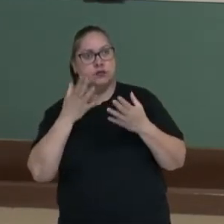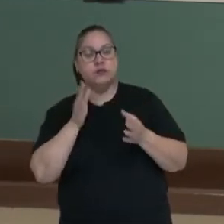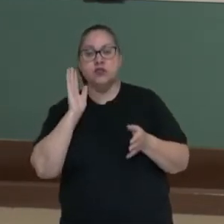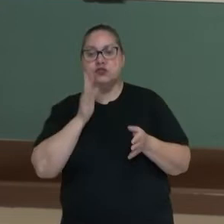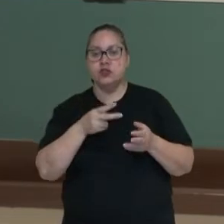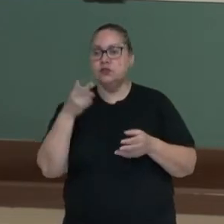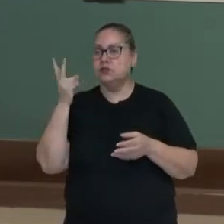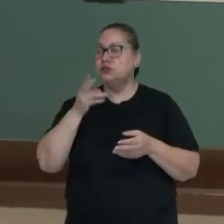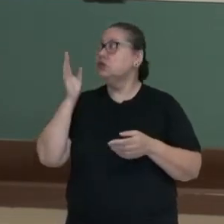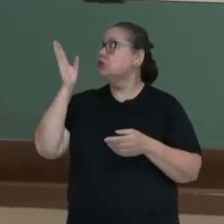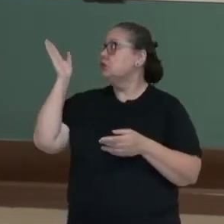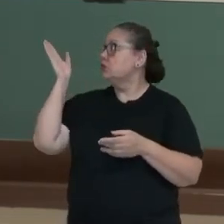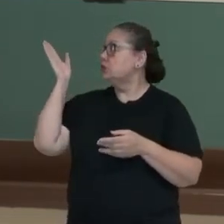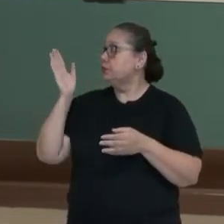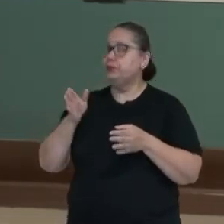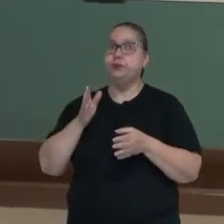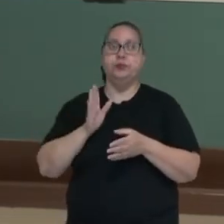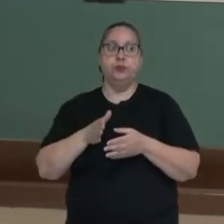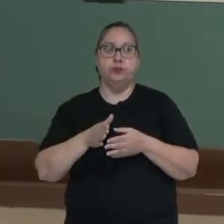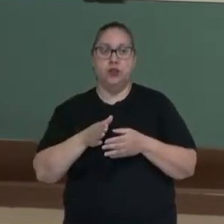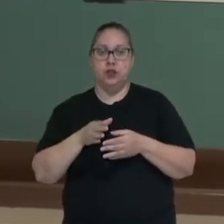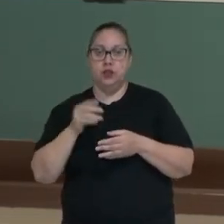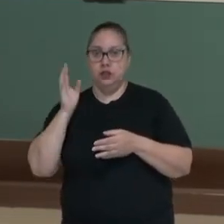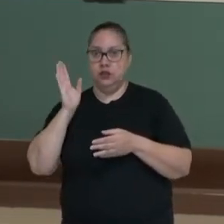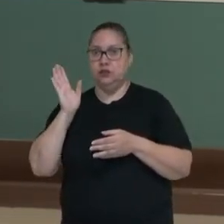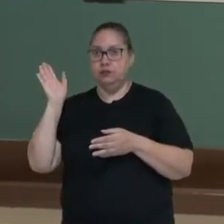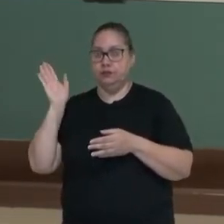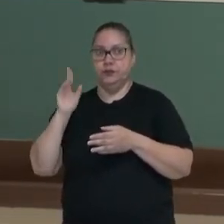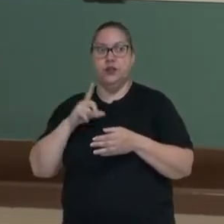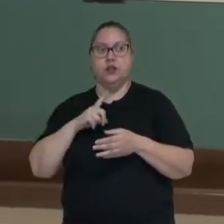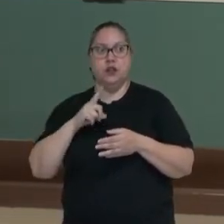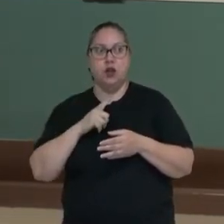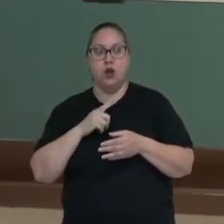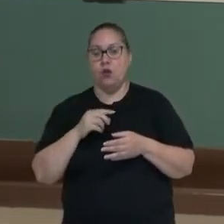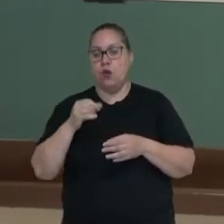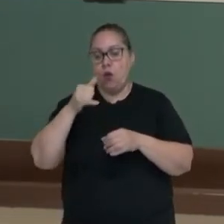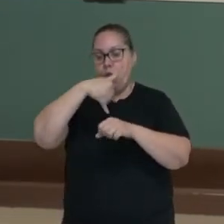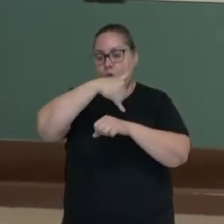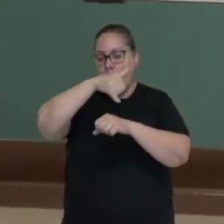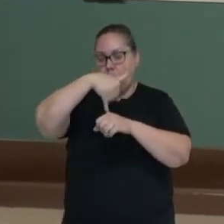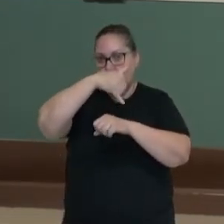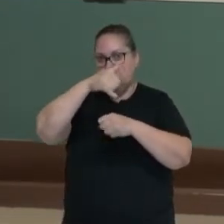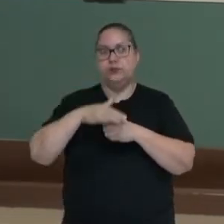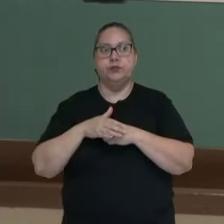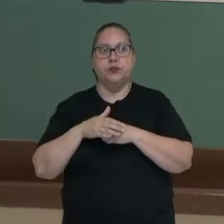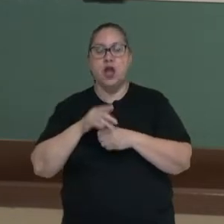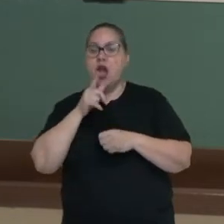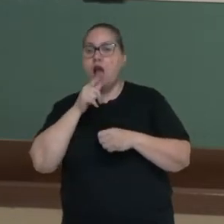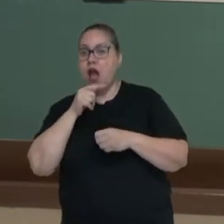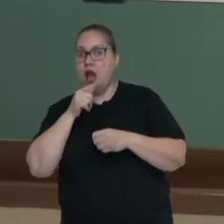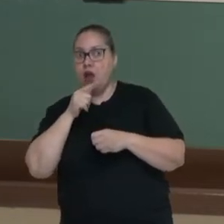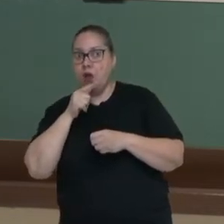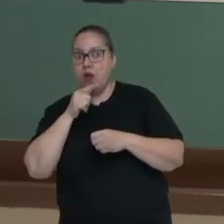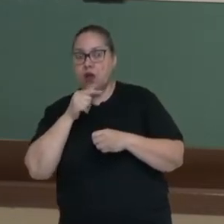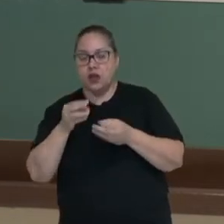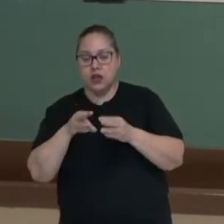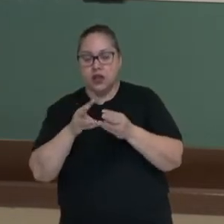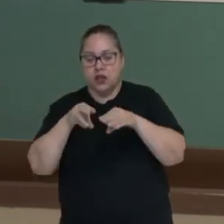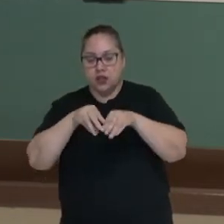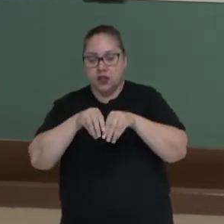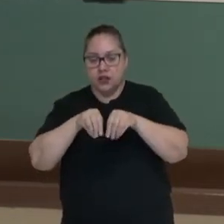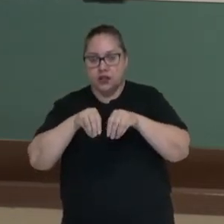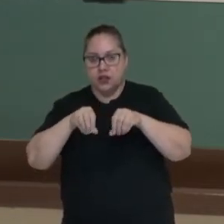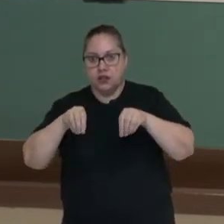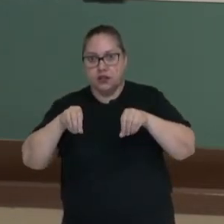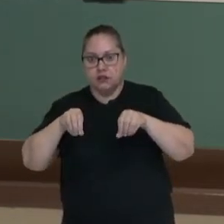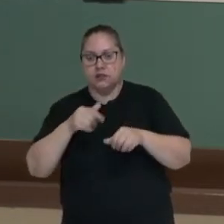na segunda situação, na direita, eu tenho óleo de cozinha, água e areia. Você pode